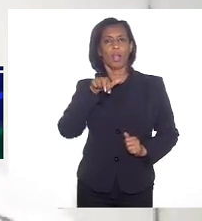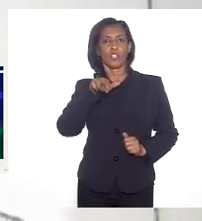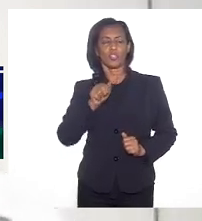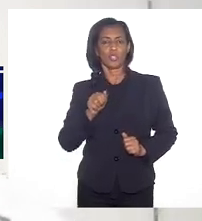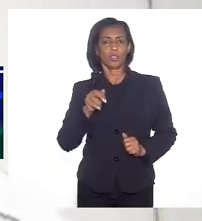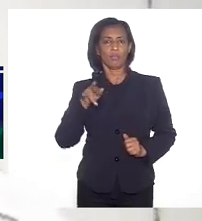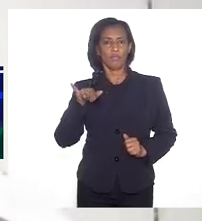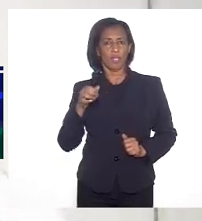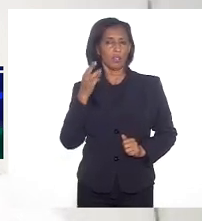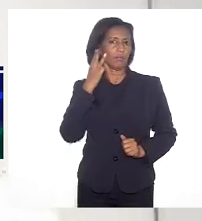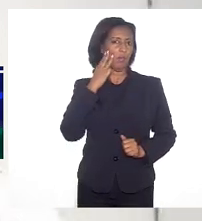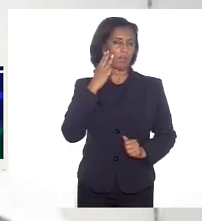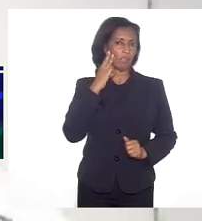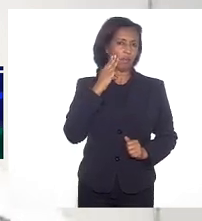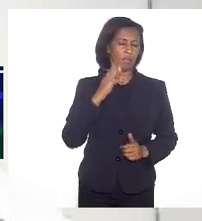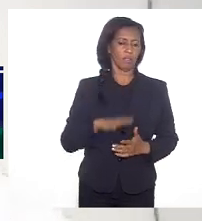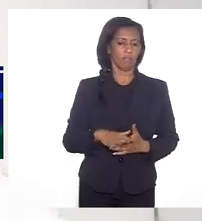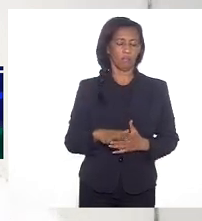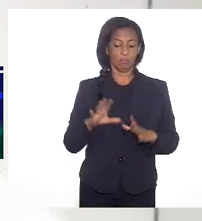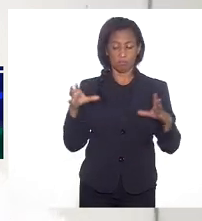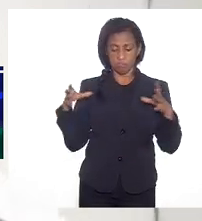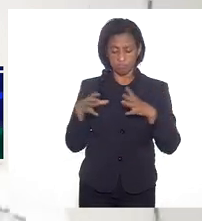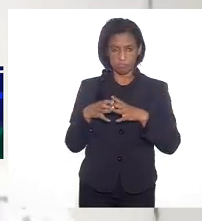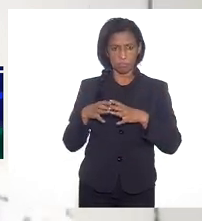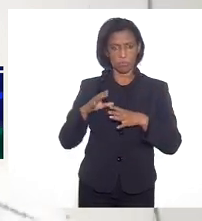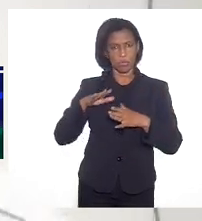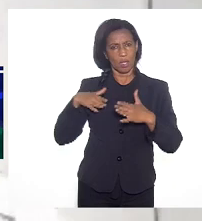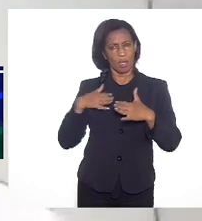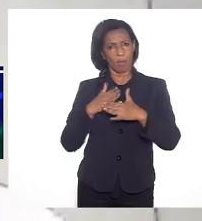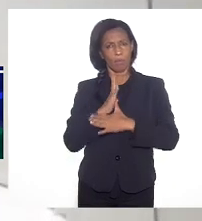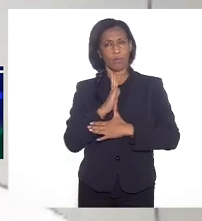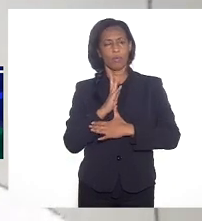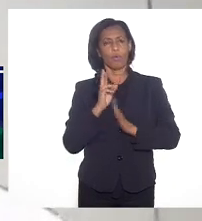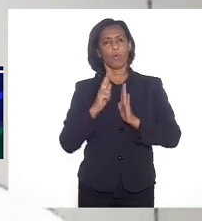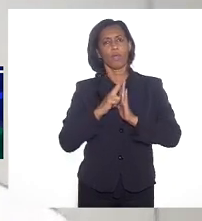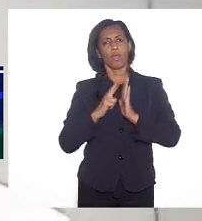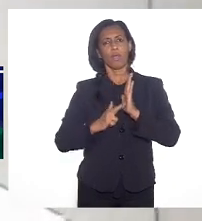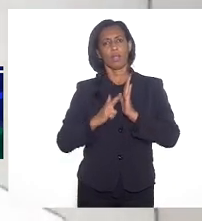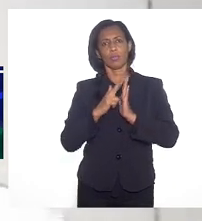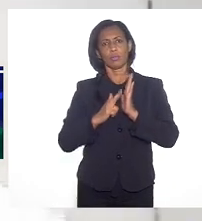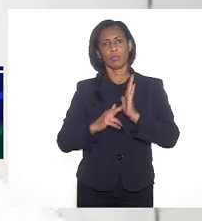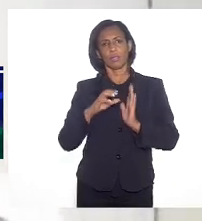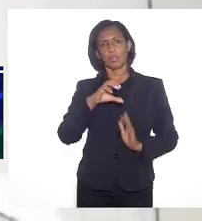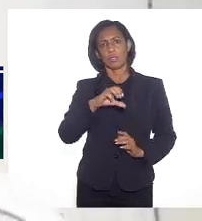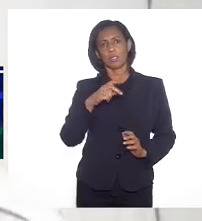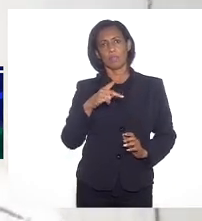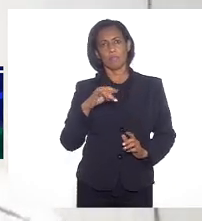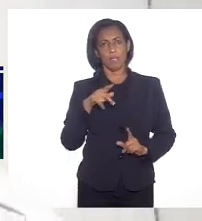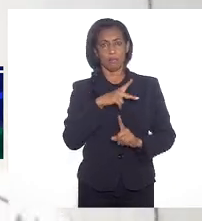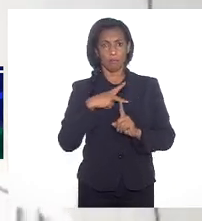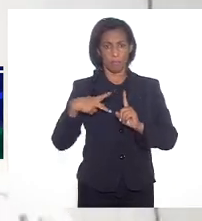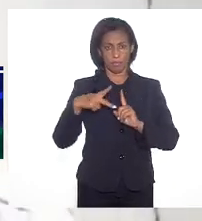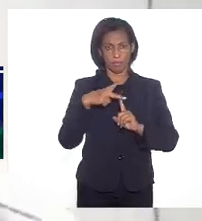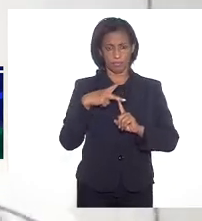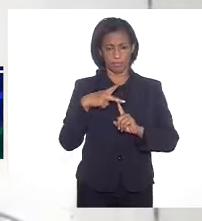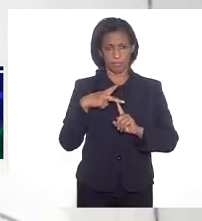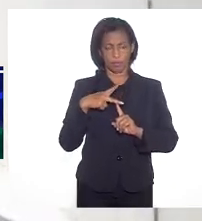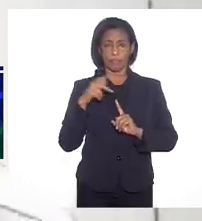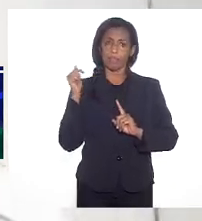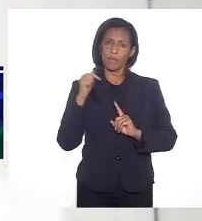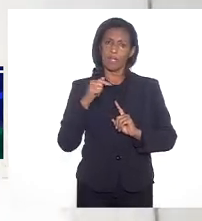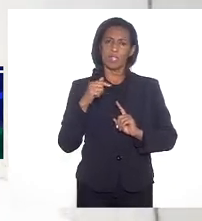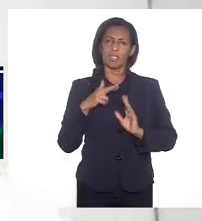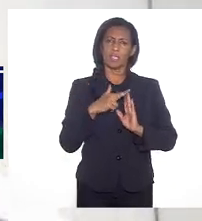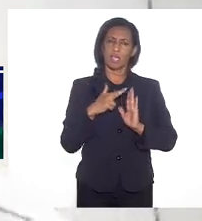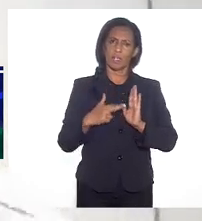deputado Valdeque Carneiro a gente aprovou o relatório final da CPI do Rio Previdência esse relatório é